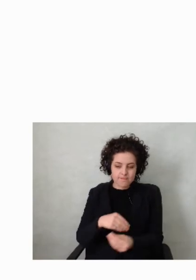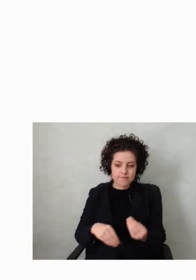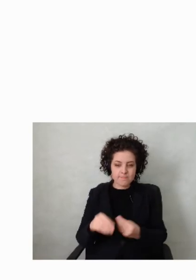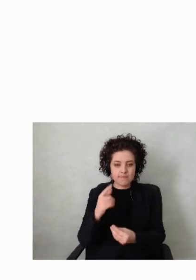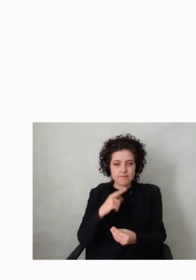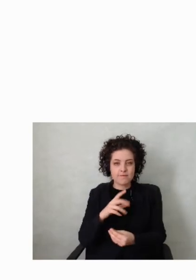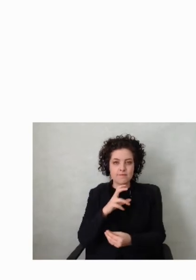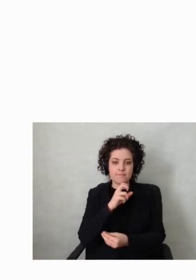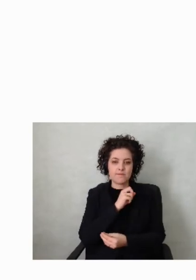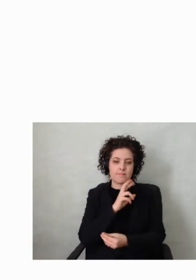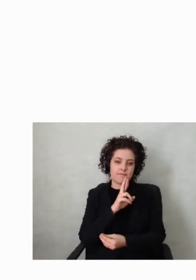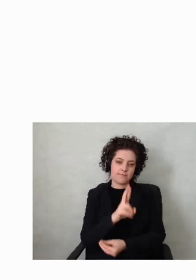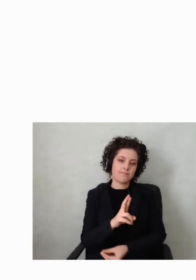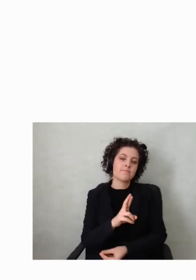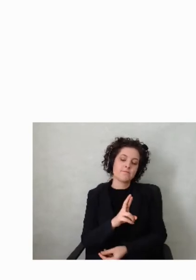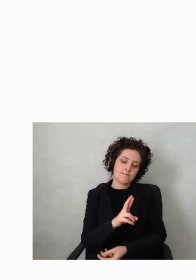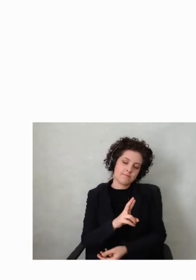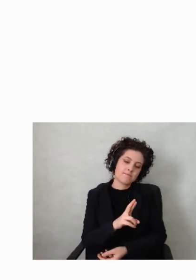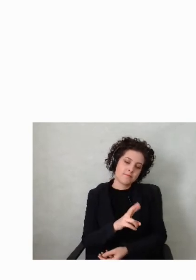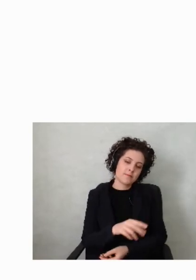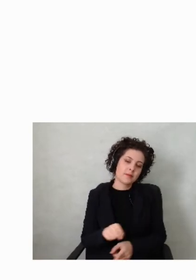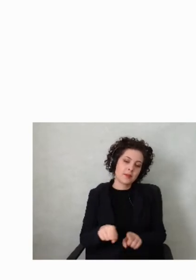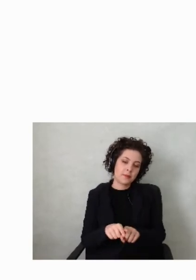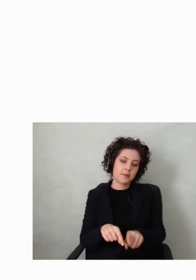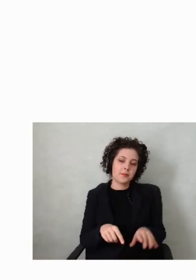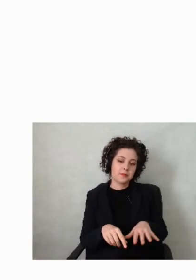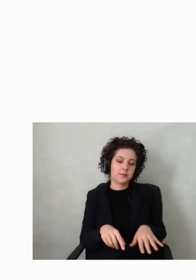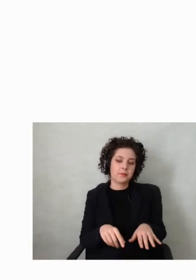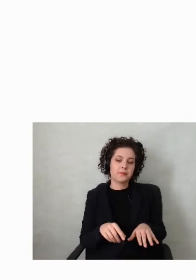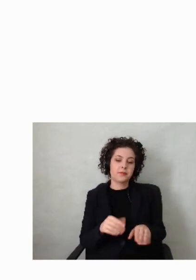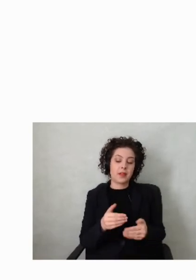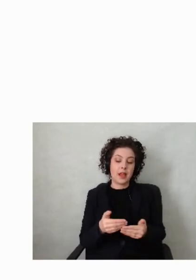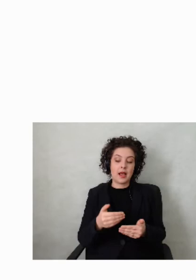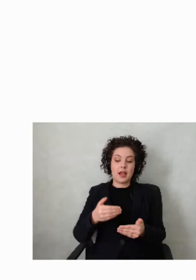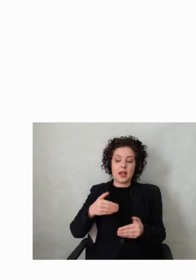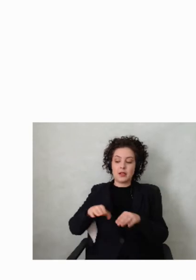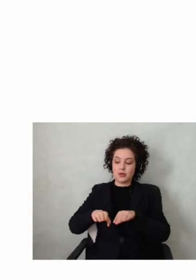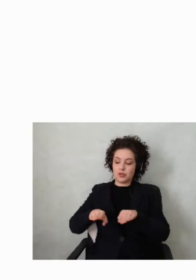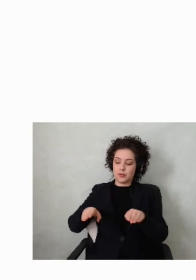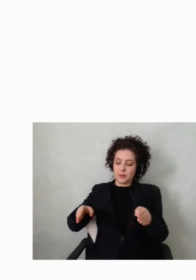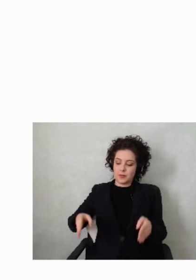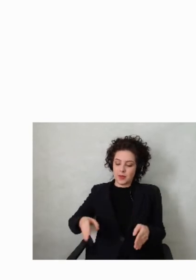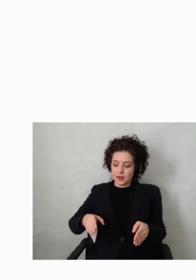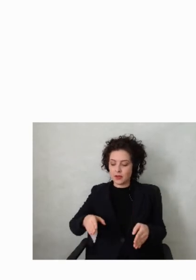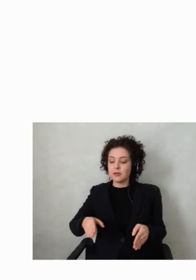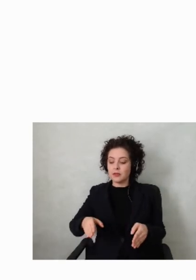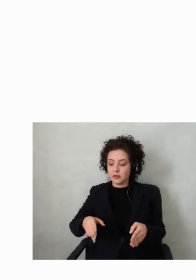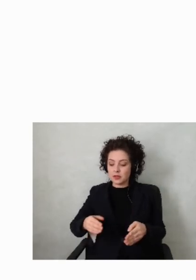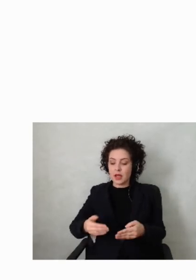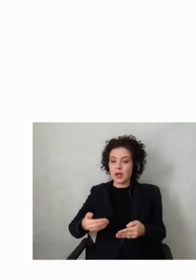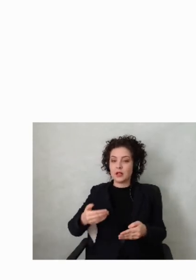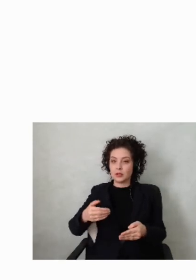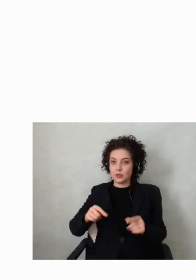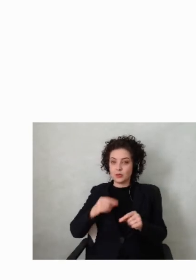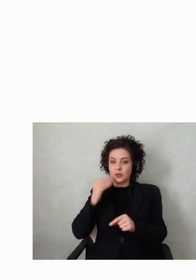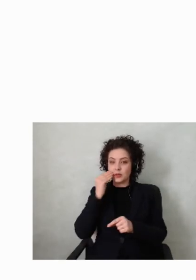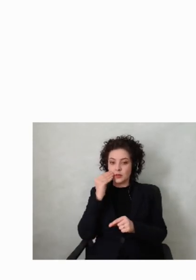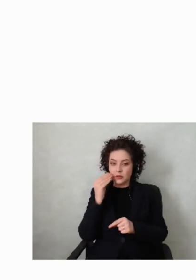por fim, uma unidade de ensaios pré-clínicos para análise de novos fármacos, e aqui, obviamente, isso reuniria